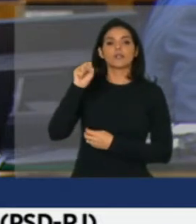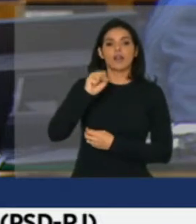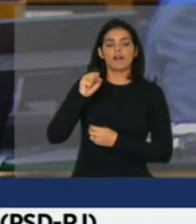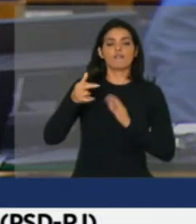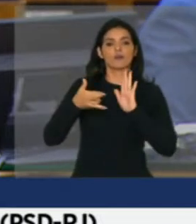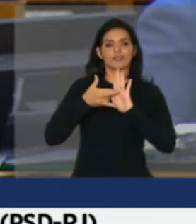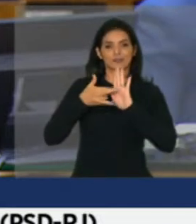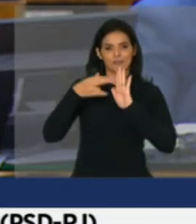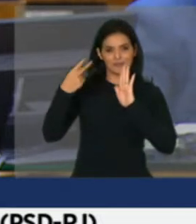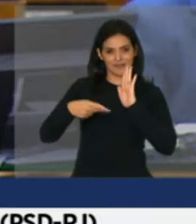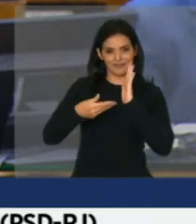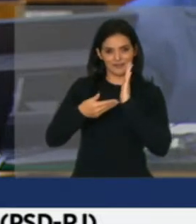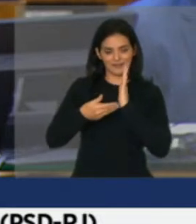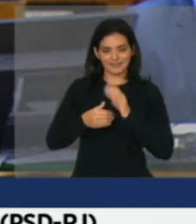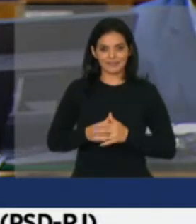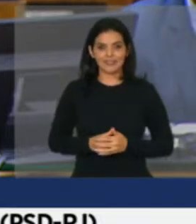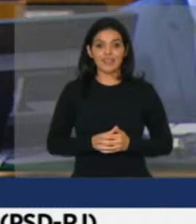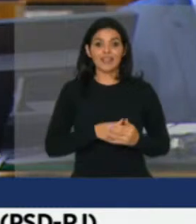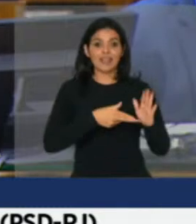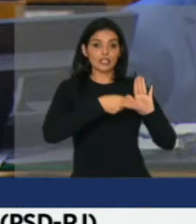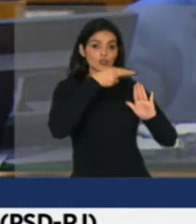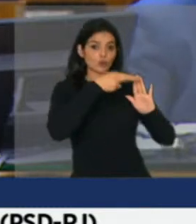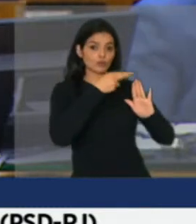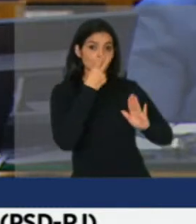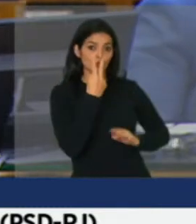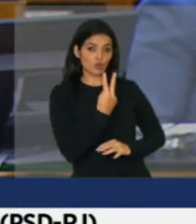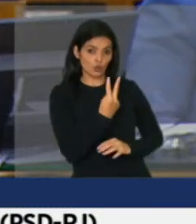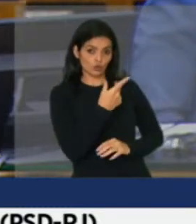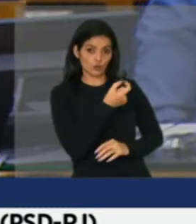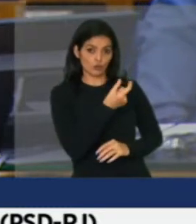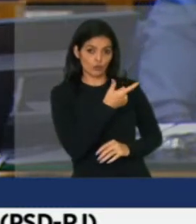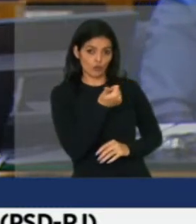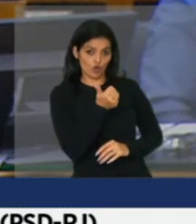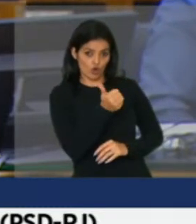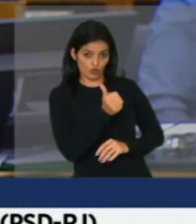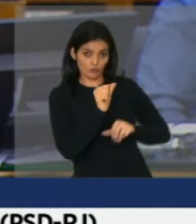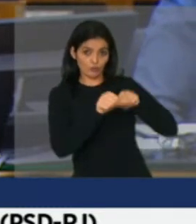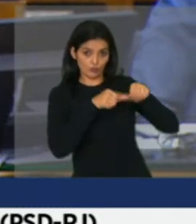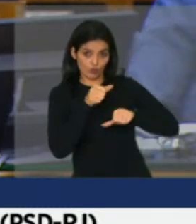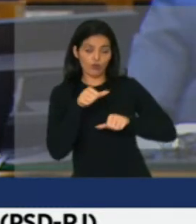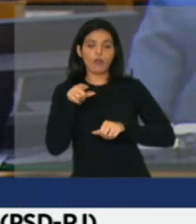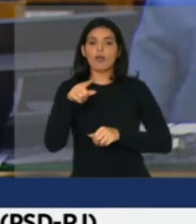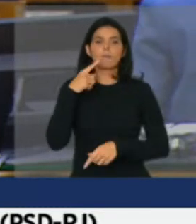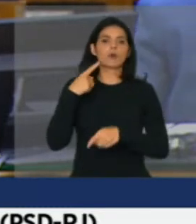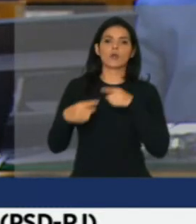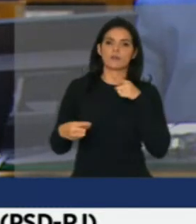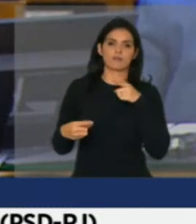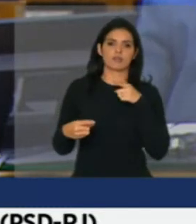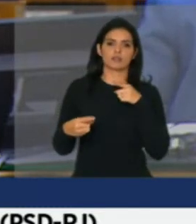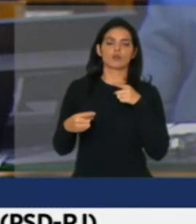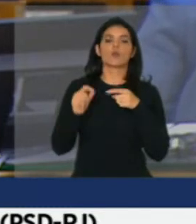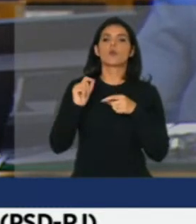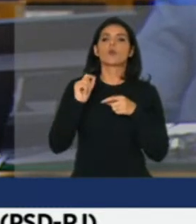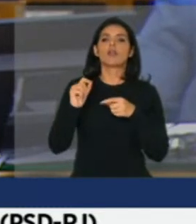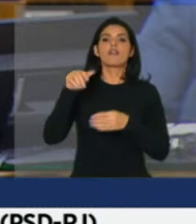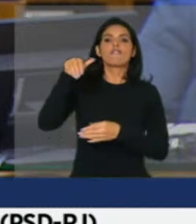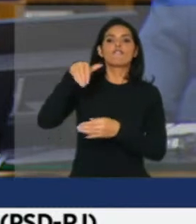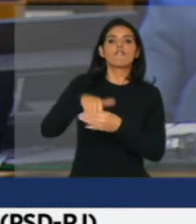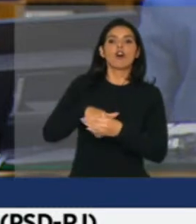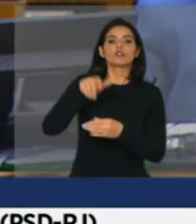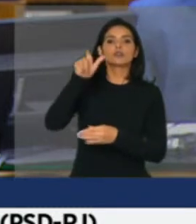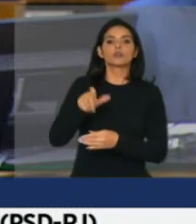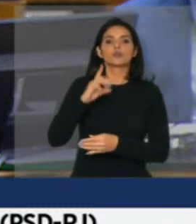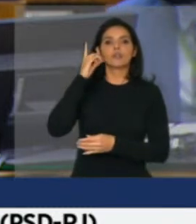Interno, alterado pela Resolução nº 2 de 2011. É vedado o acolhimento do voto da